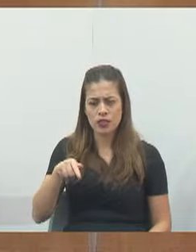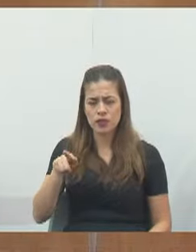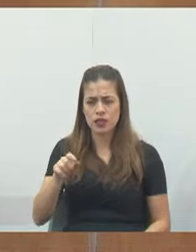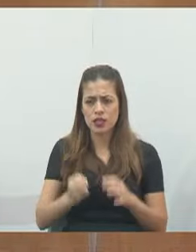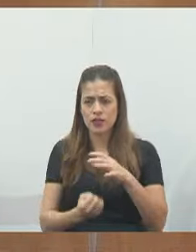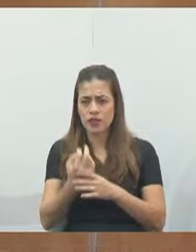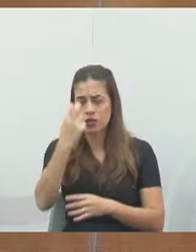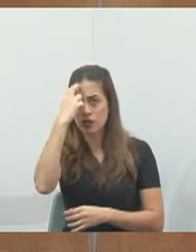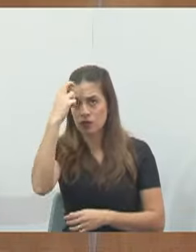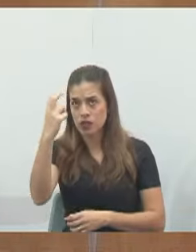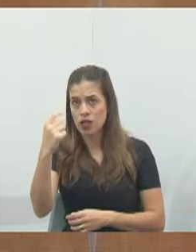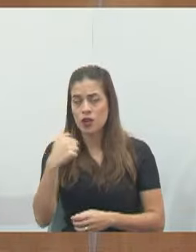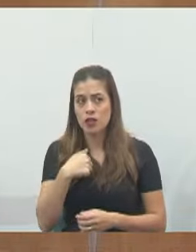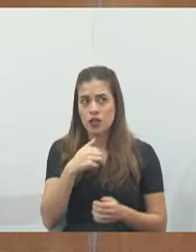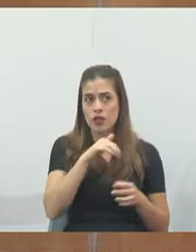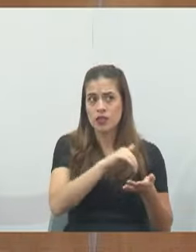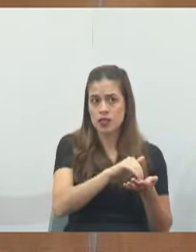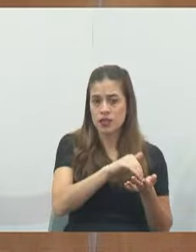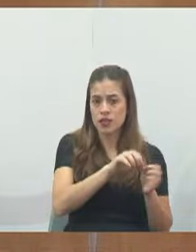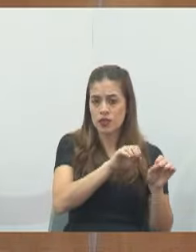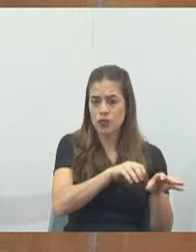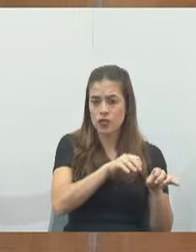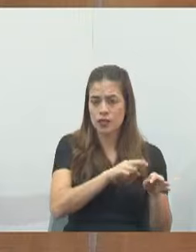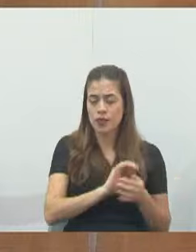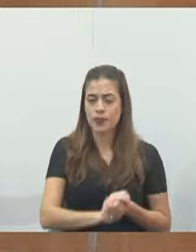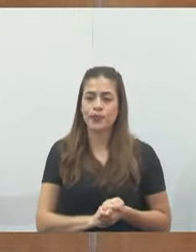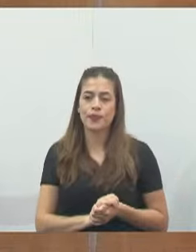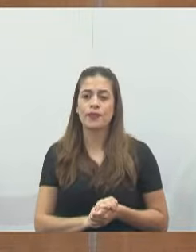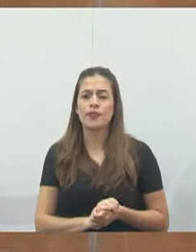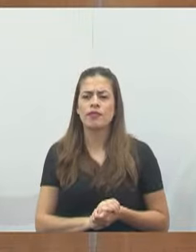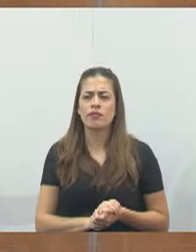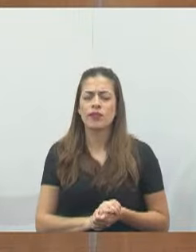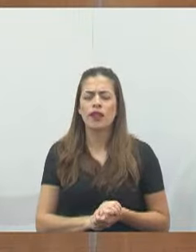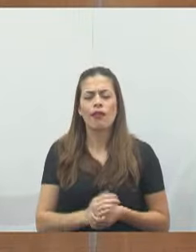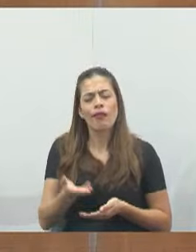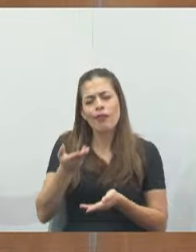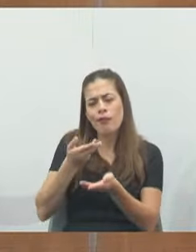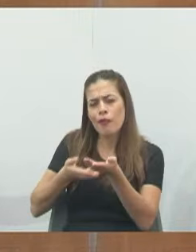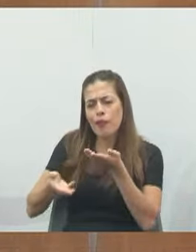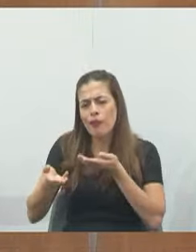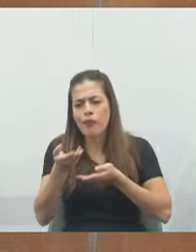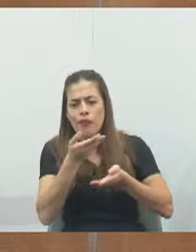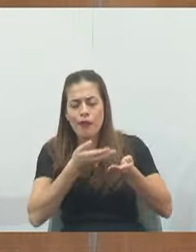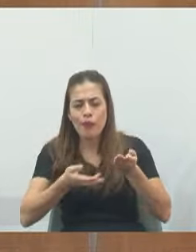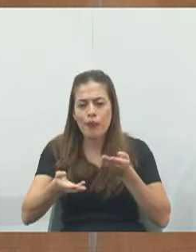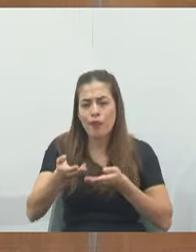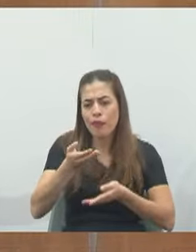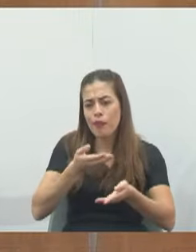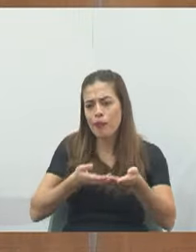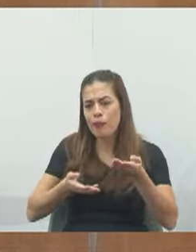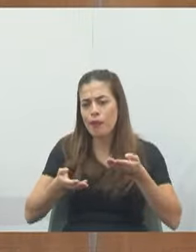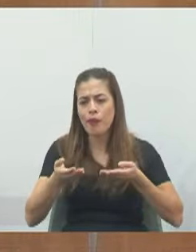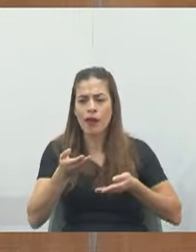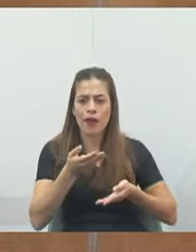na Fundação Cultural e eu na Secretaria da Educação, e desde esse momento nós começamos a